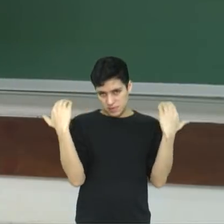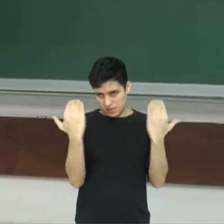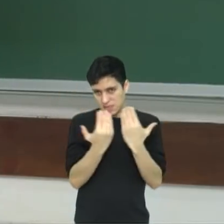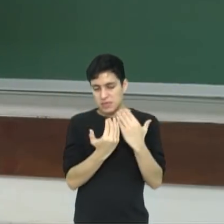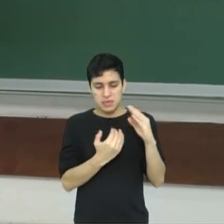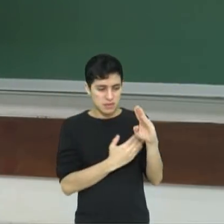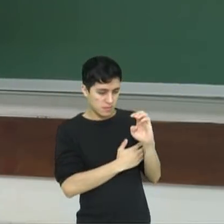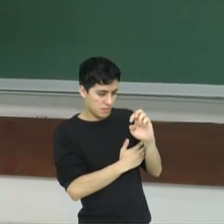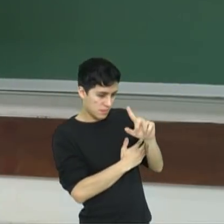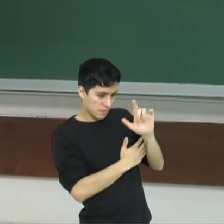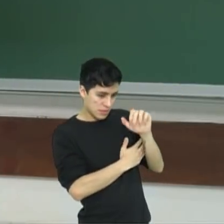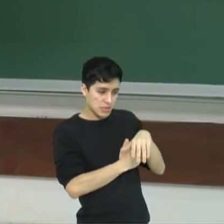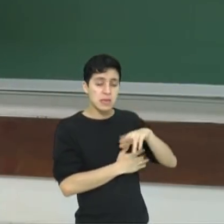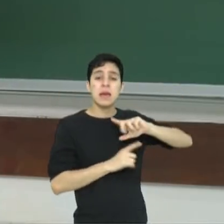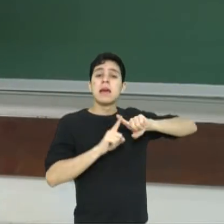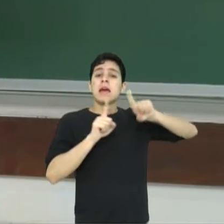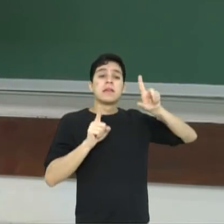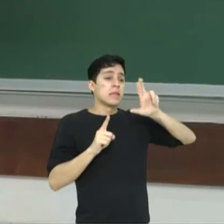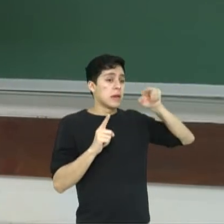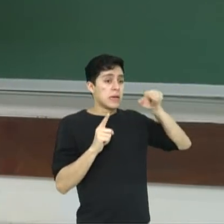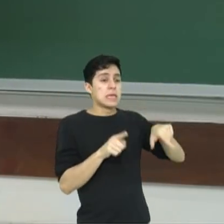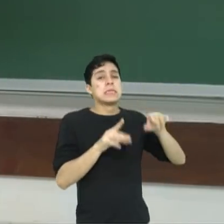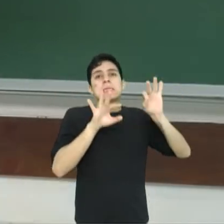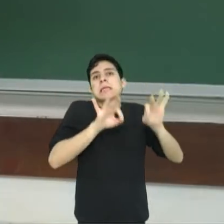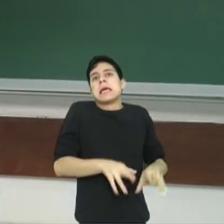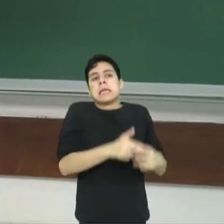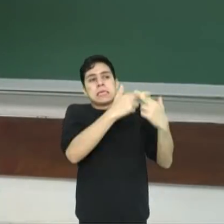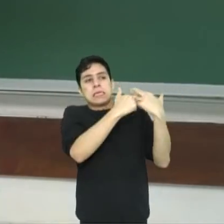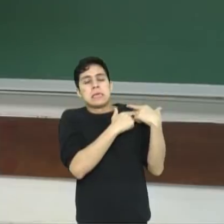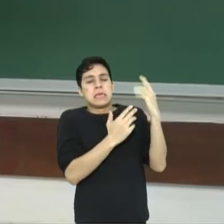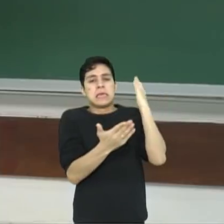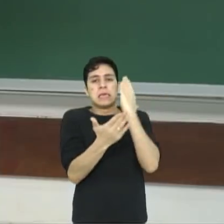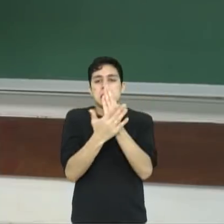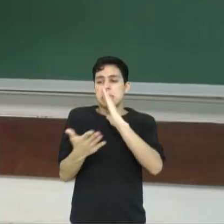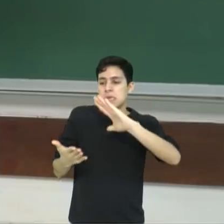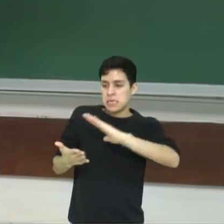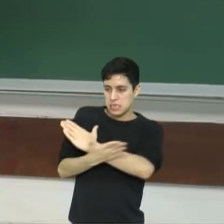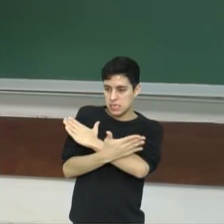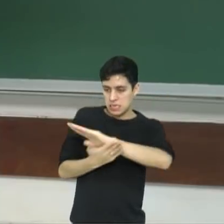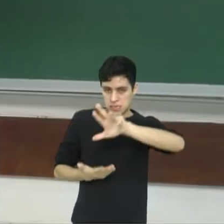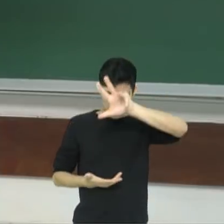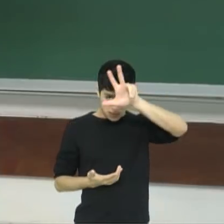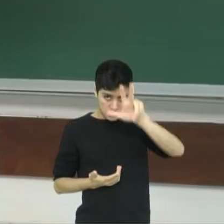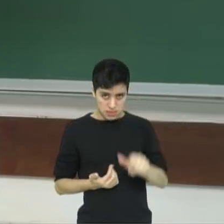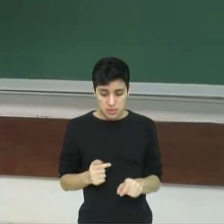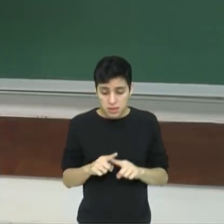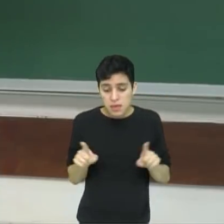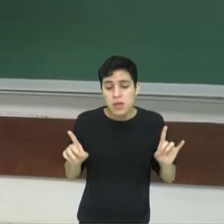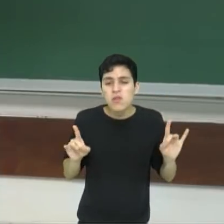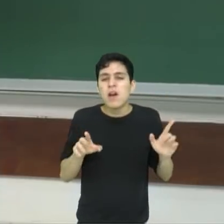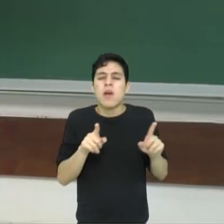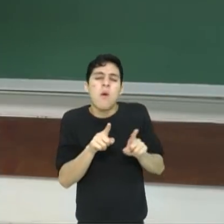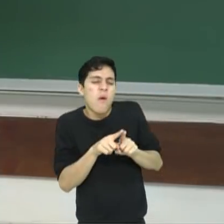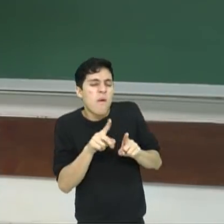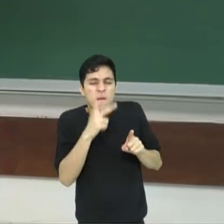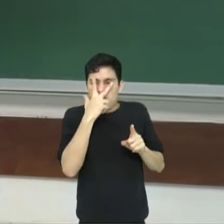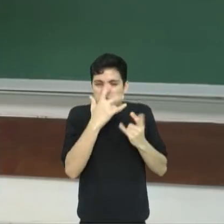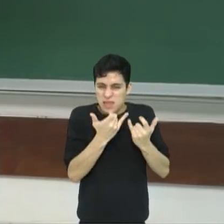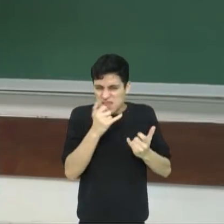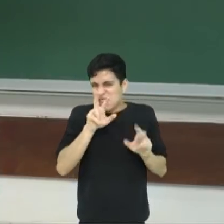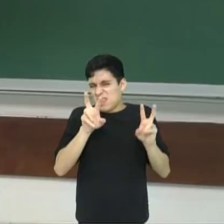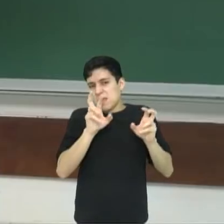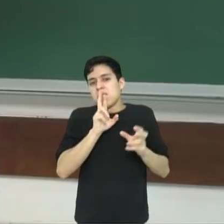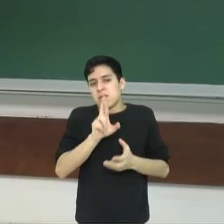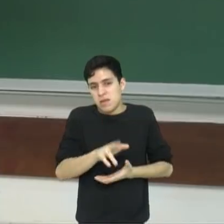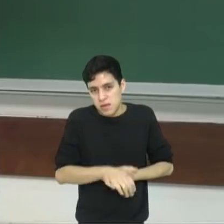Mas não é a Conferência de Berlim a responsável pela partilha da África, e sim resultado dessa divisão,